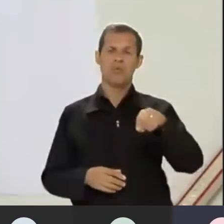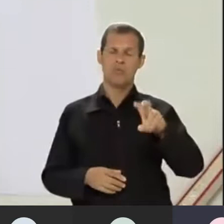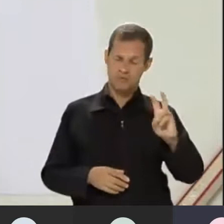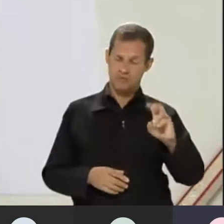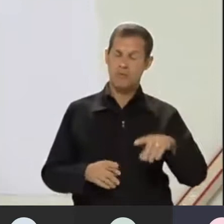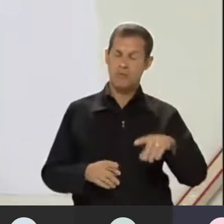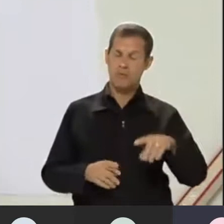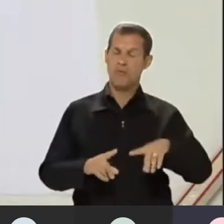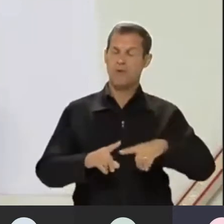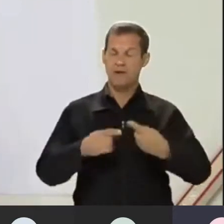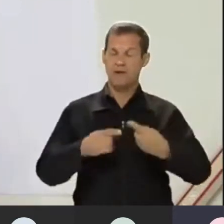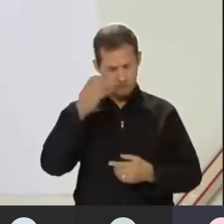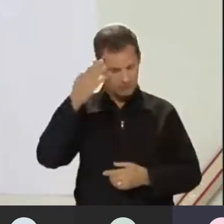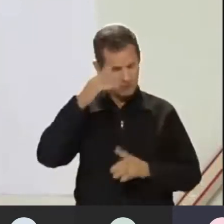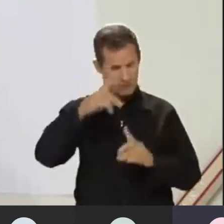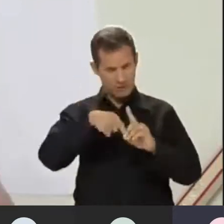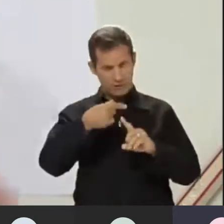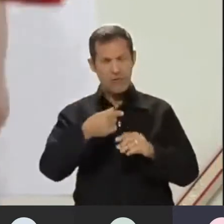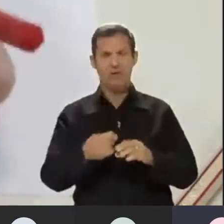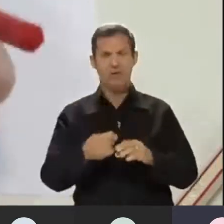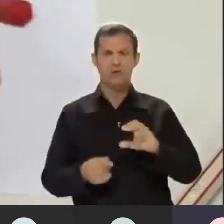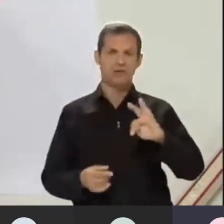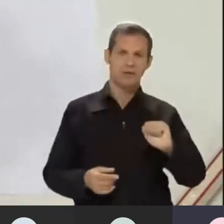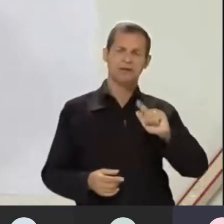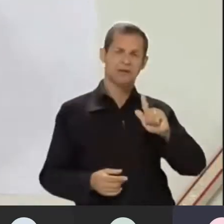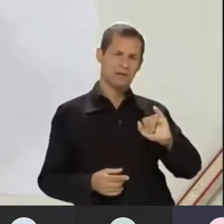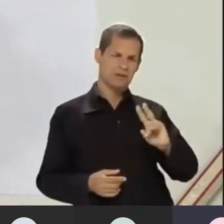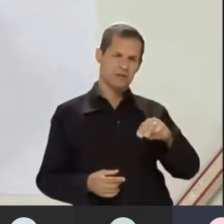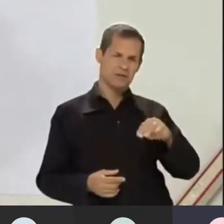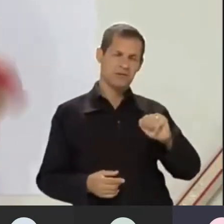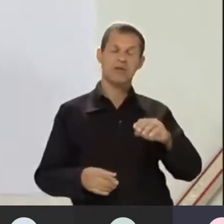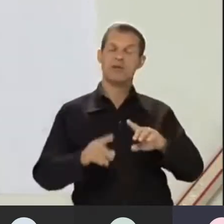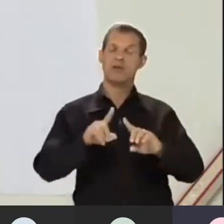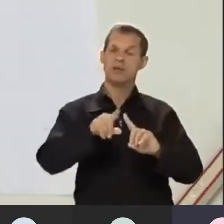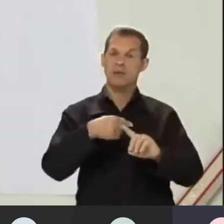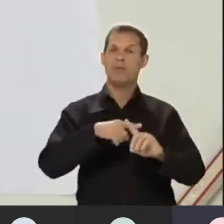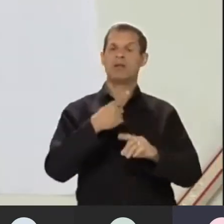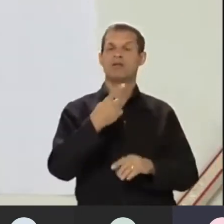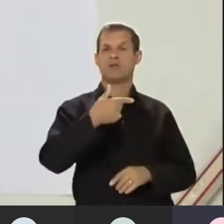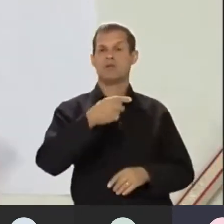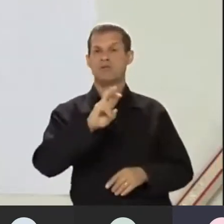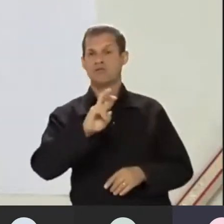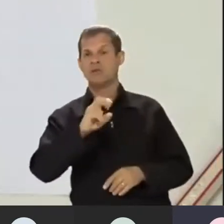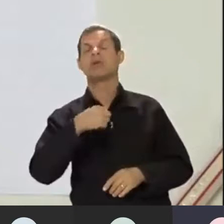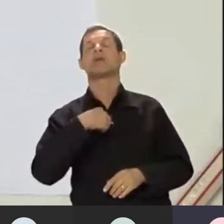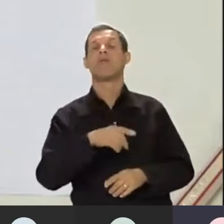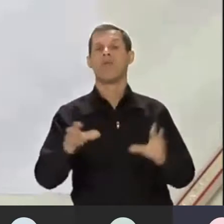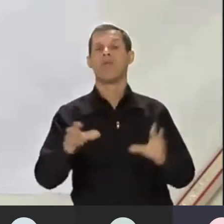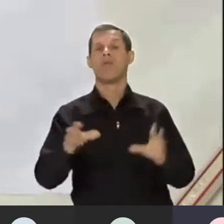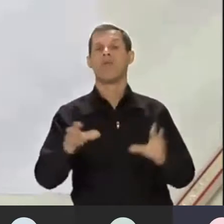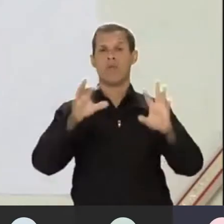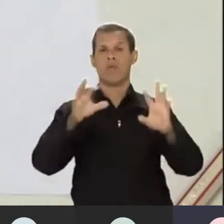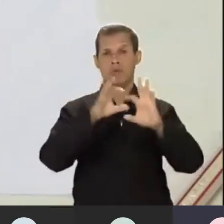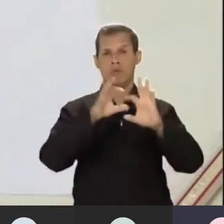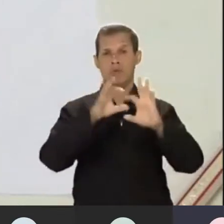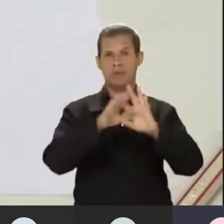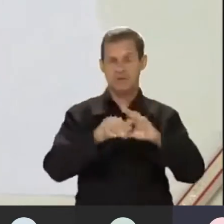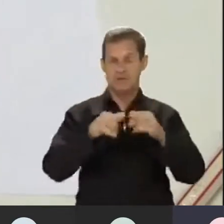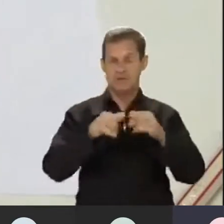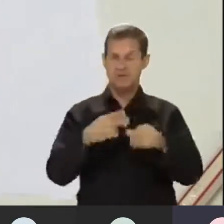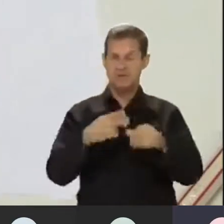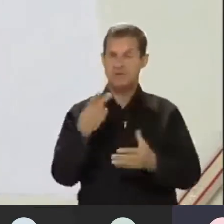fácil de entender isso na carta propriamente dito, e aqui eu vou subir 1,5. E aí o que eu vou fazer? Eu vou ligar esses